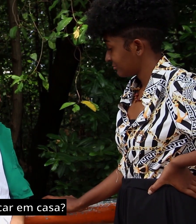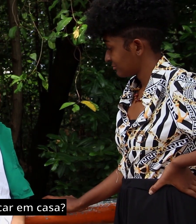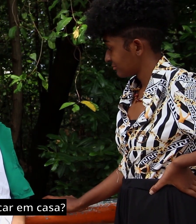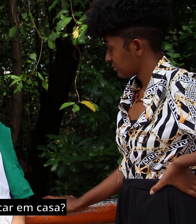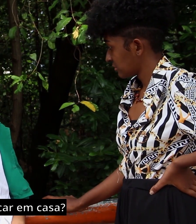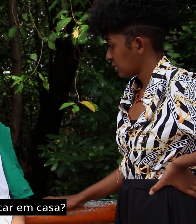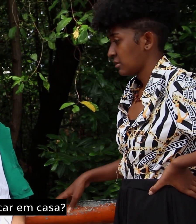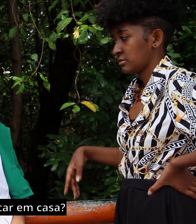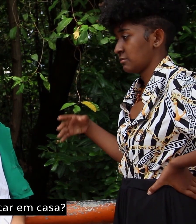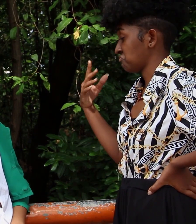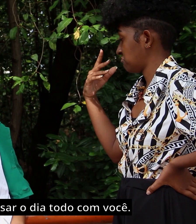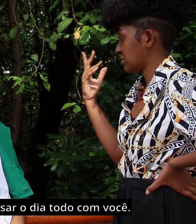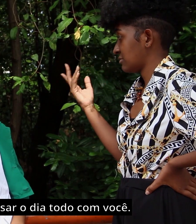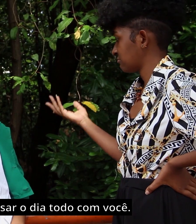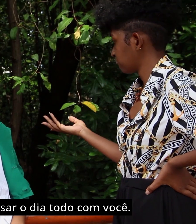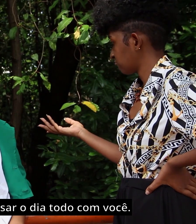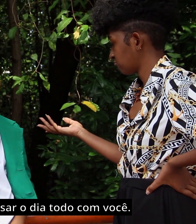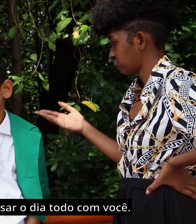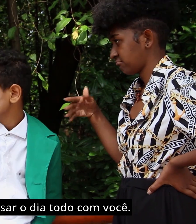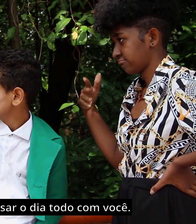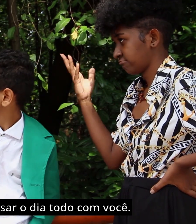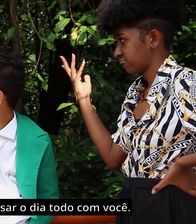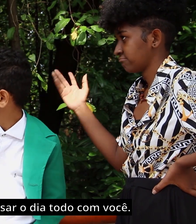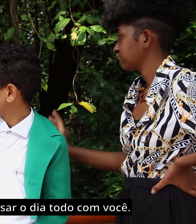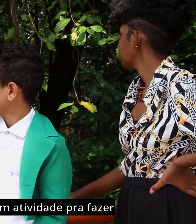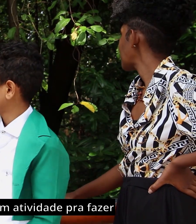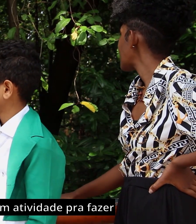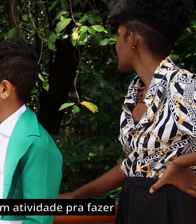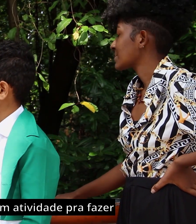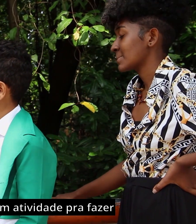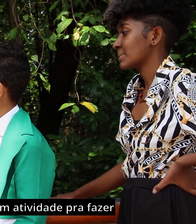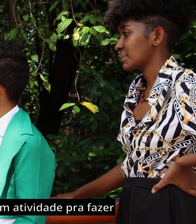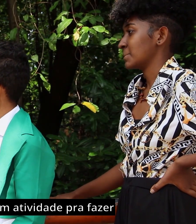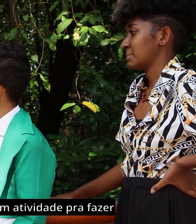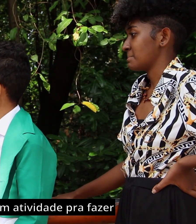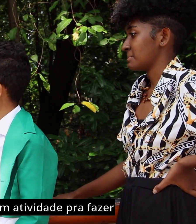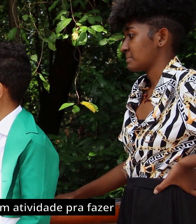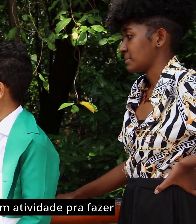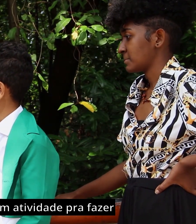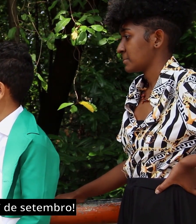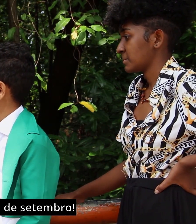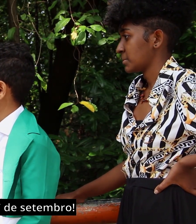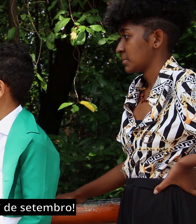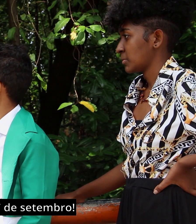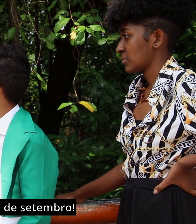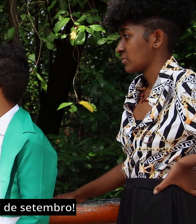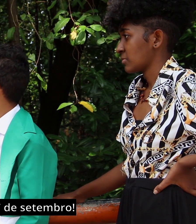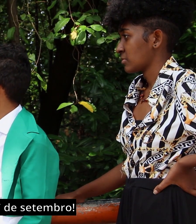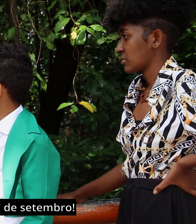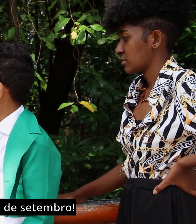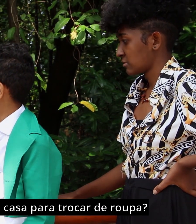slam. Eu não poderia ficar em casa. Não, porque a gente passou o dia todo com você e nem adianta falar que tem atividade para fazer, porque amanhã é